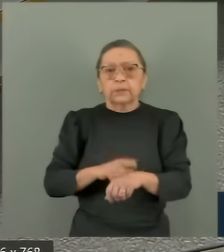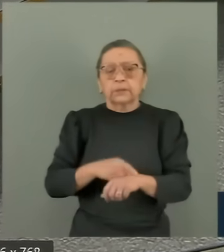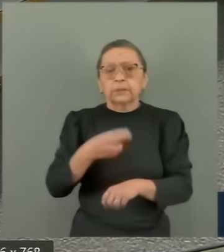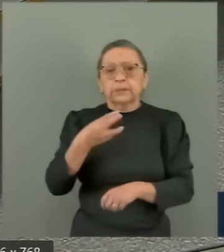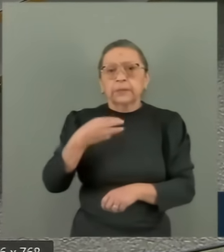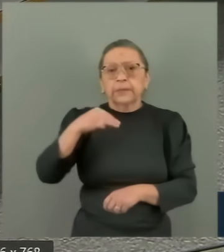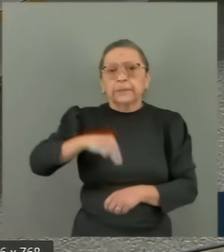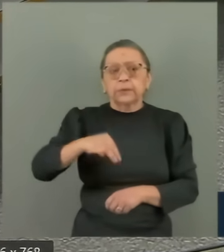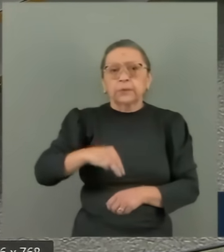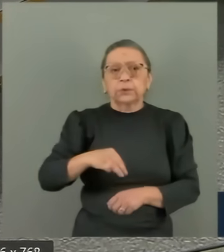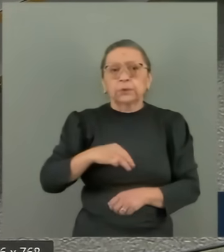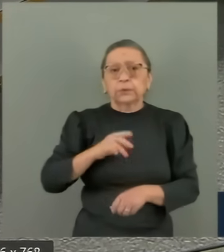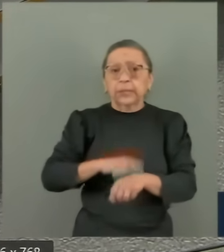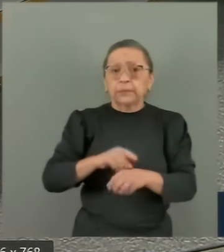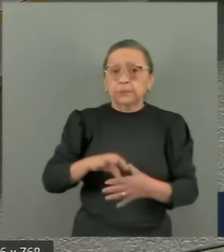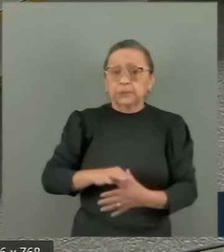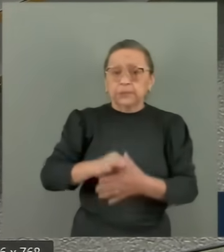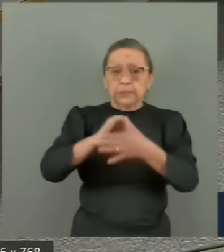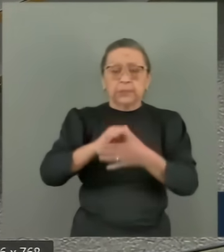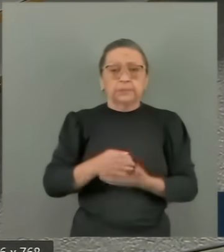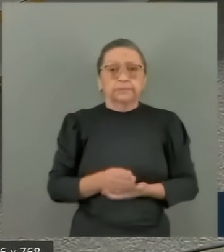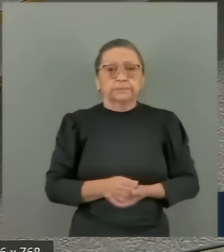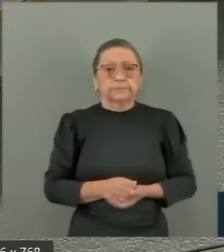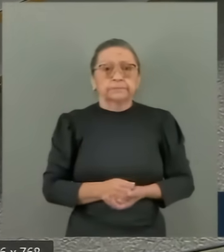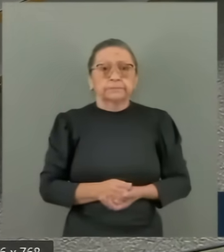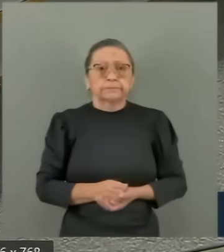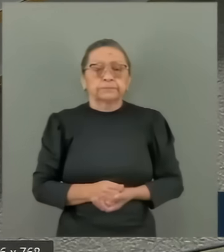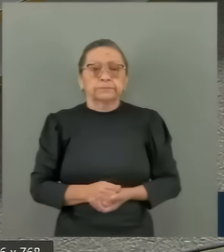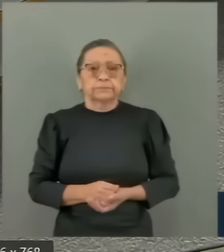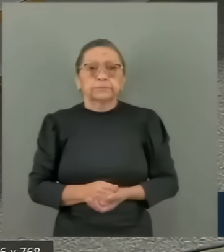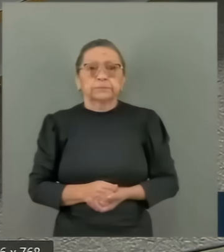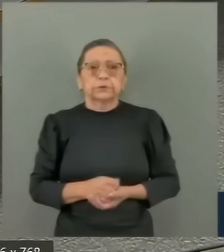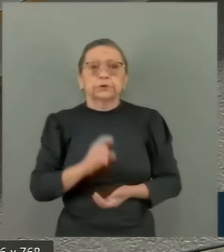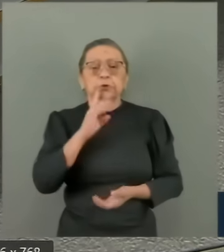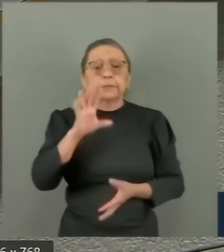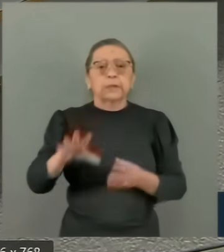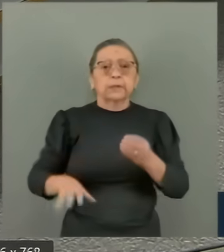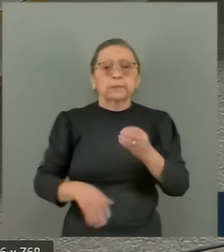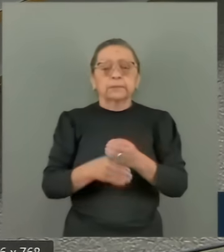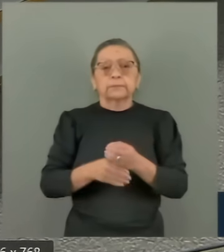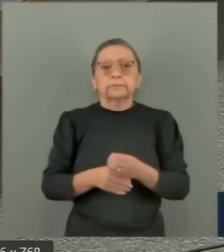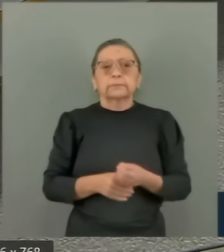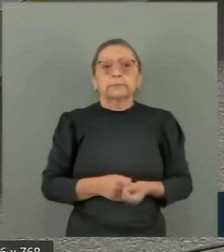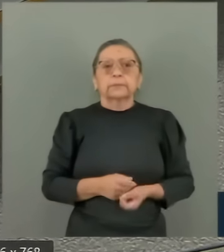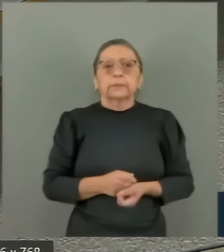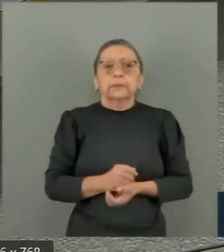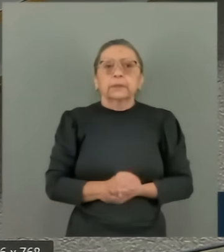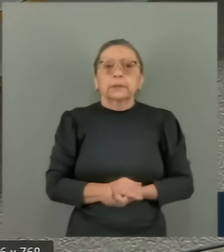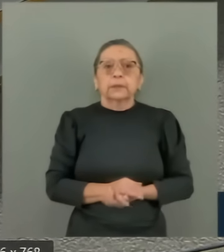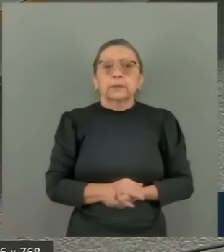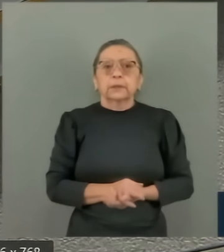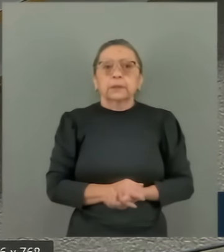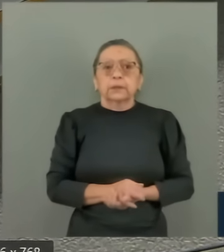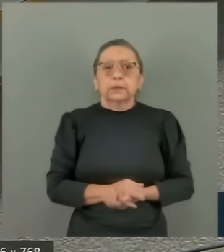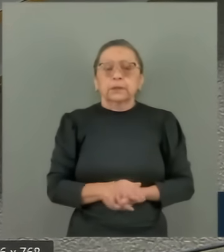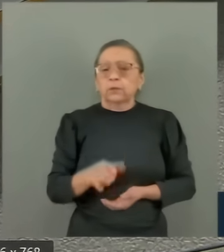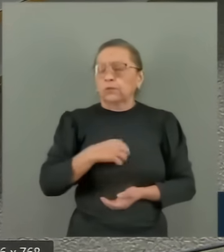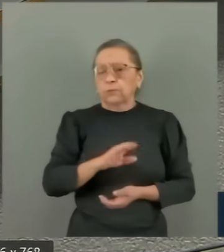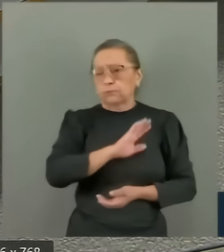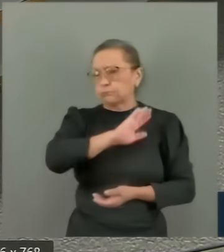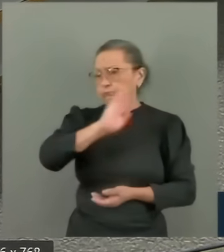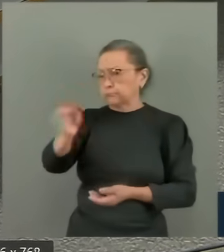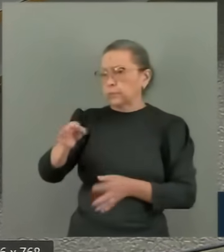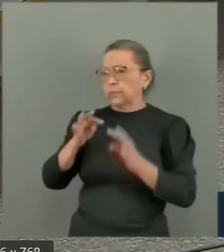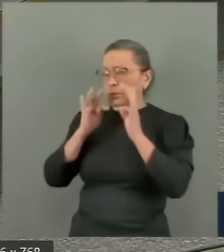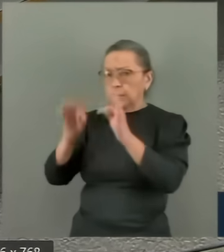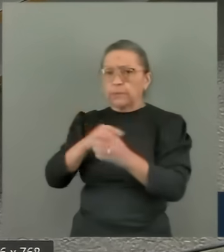Não se preocupe não, que não vou tentar não passar disso, só para fazer alguns posicionamentos aqui. Não vou me dirigir mais ao depoente, é uma